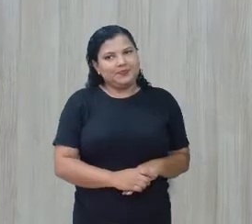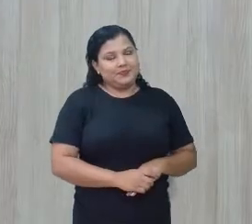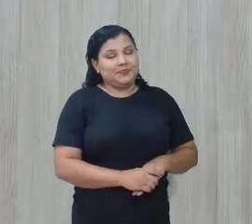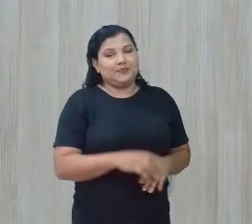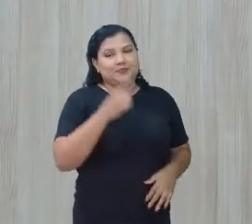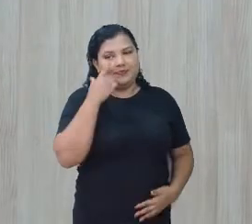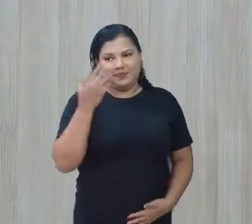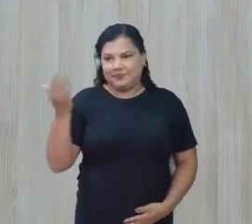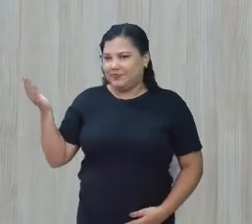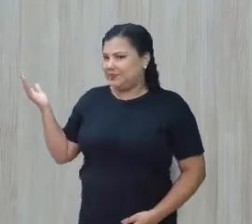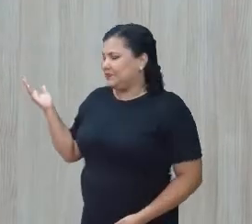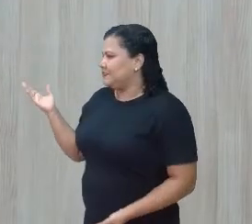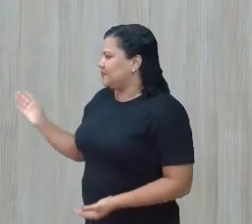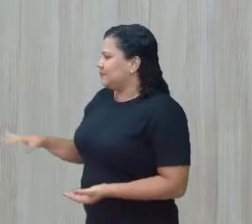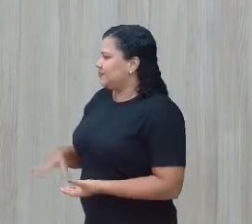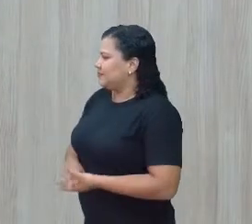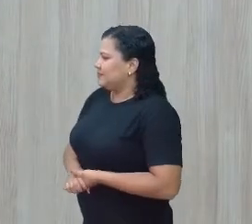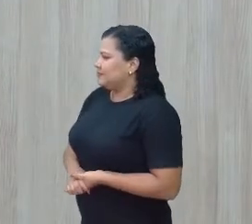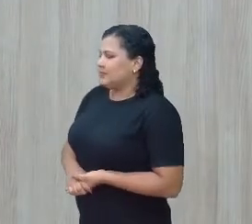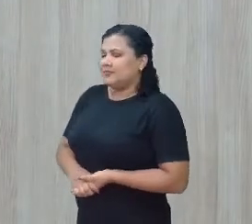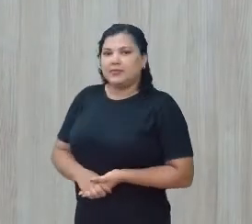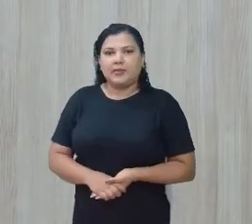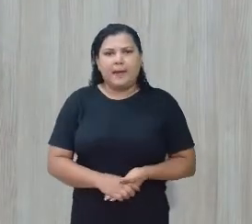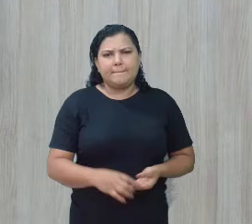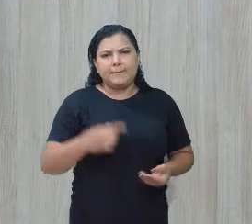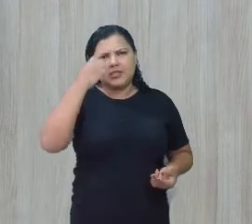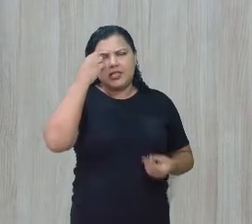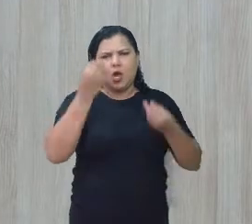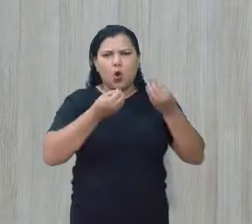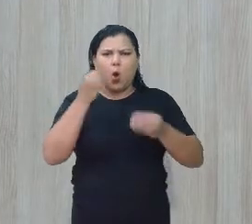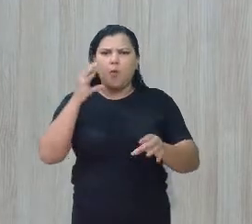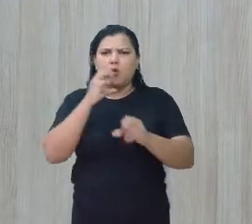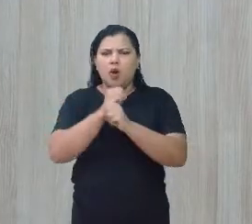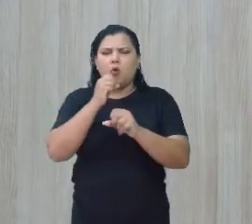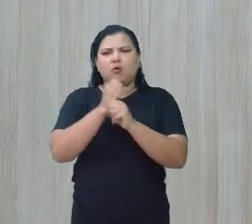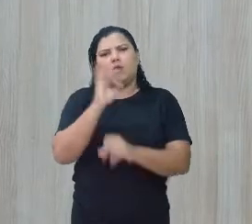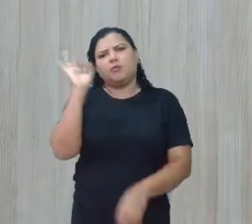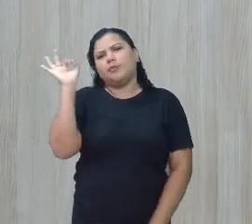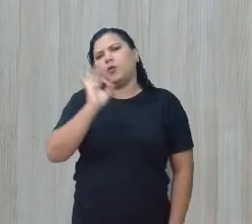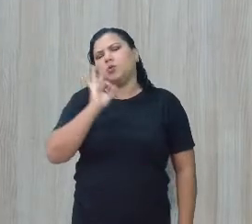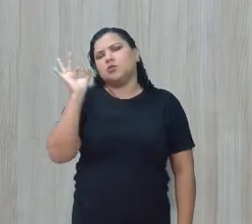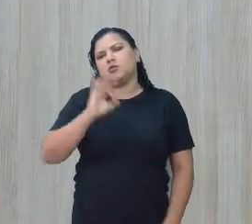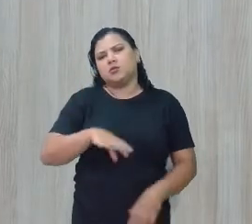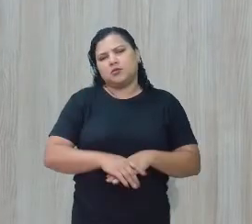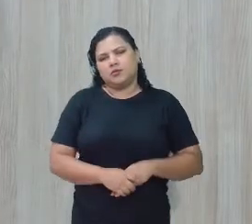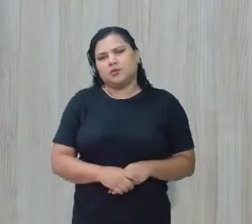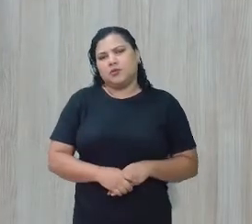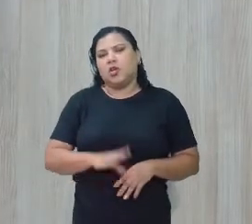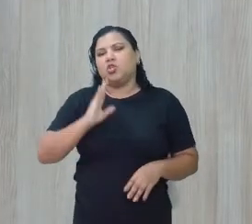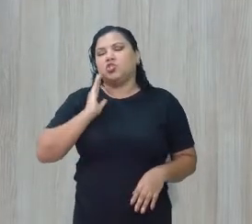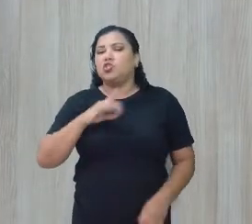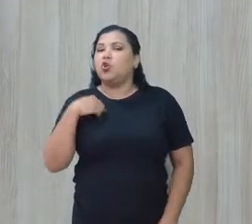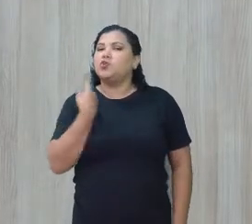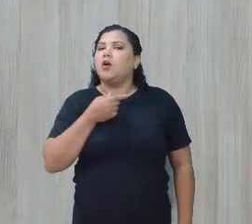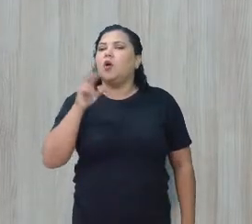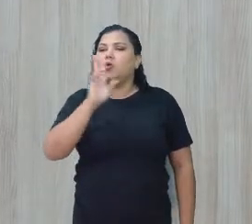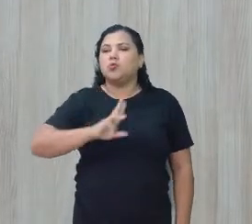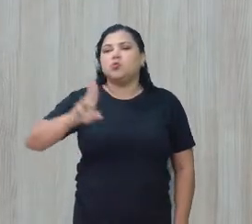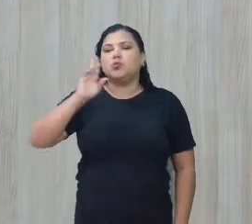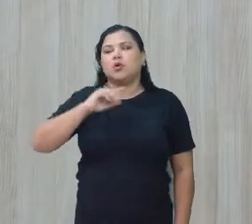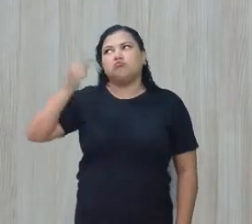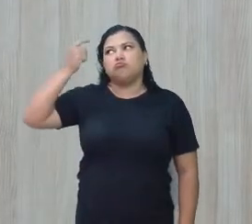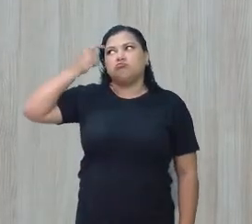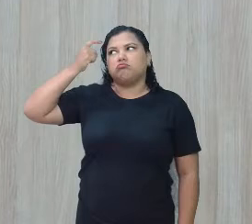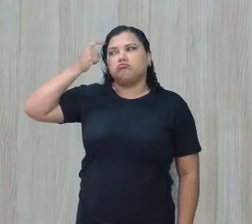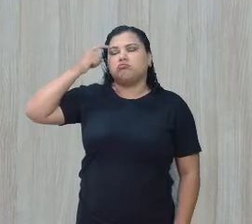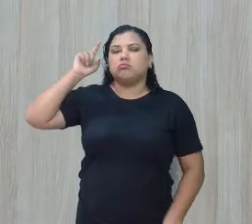Vamos lá, né, gente? Vamos agora entrar nessa ideia de como fazer o cálculo de uma porcentagem. Aqui a gente vai utilizar o raciocínio